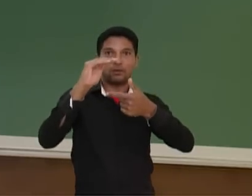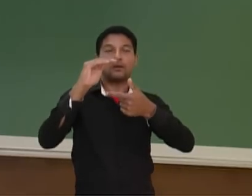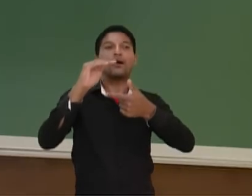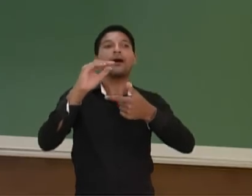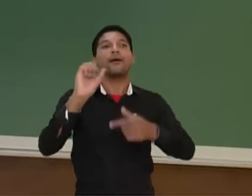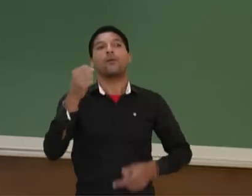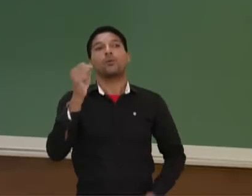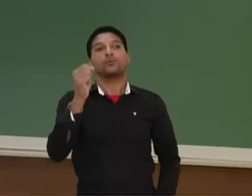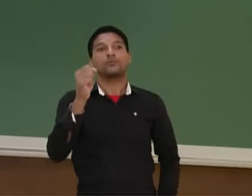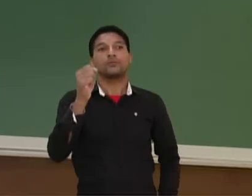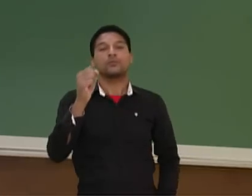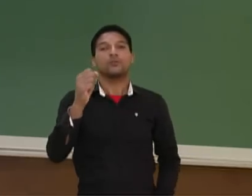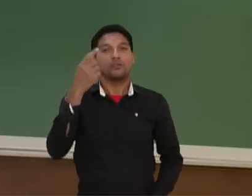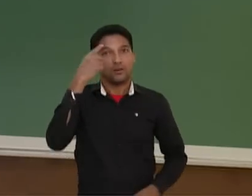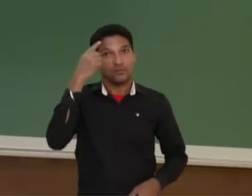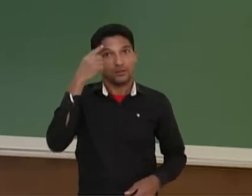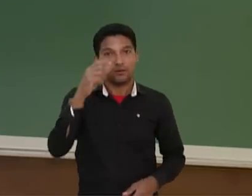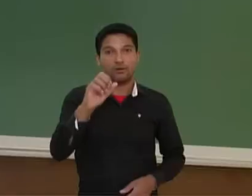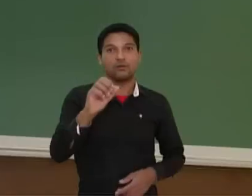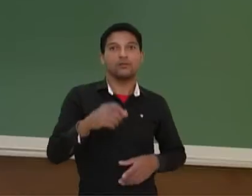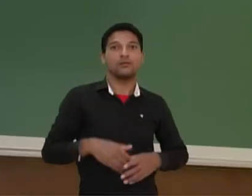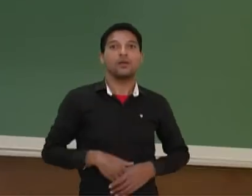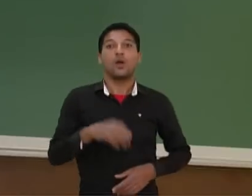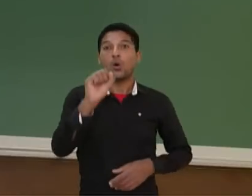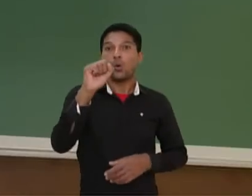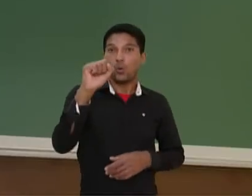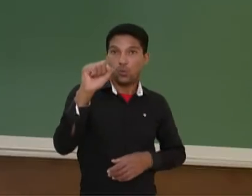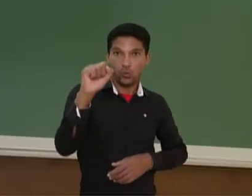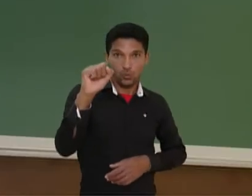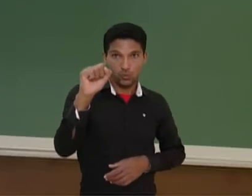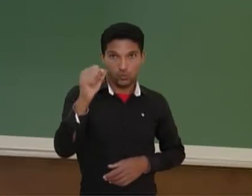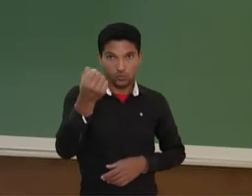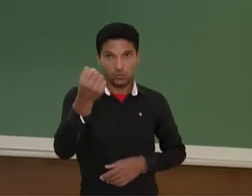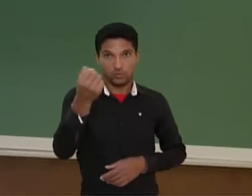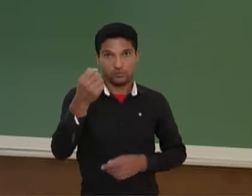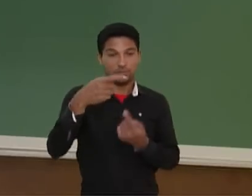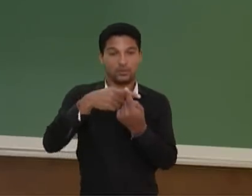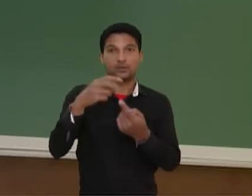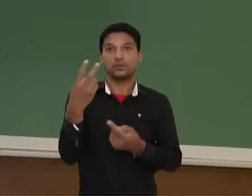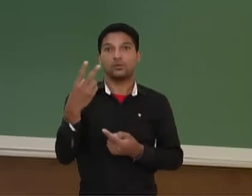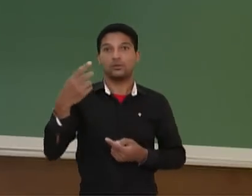12, 20. E 20 por 2 é 10, que é a medida da minha base